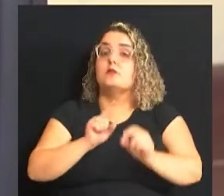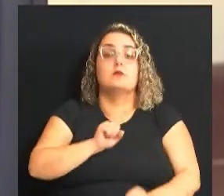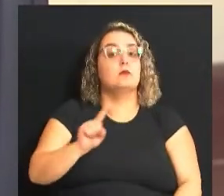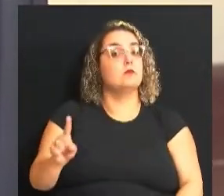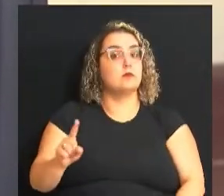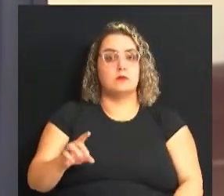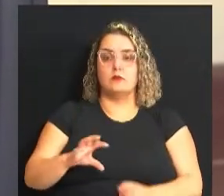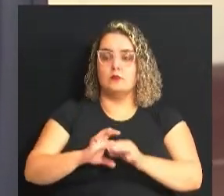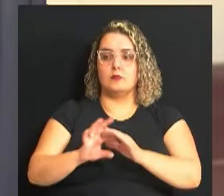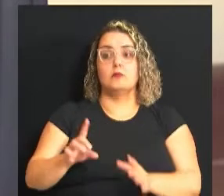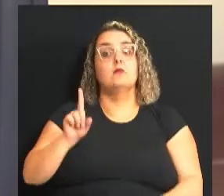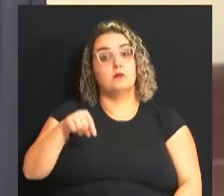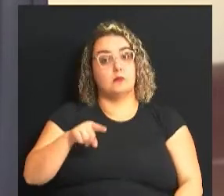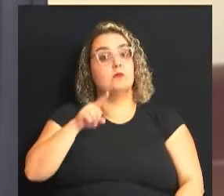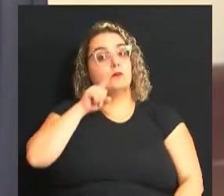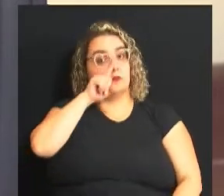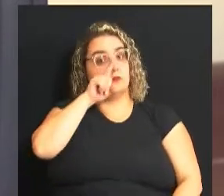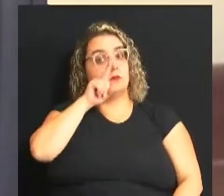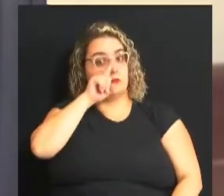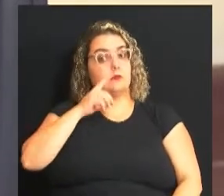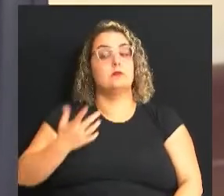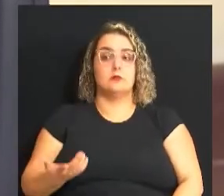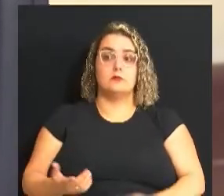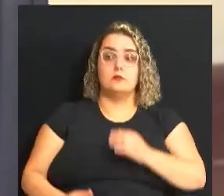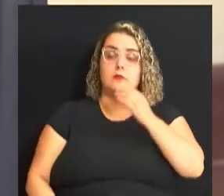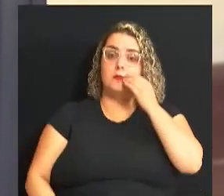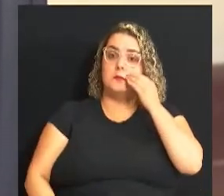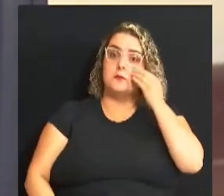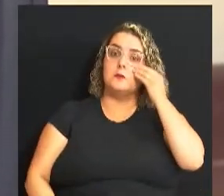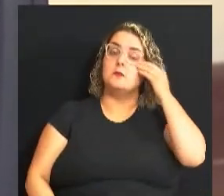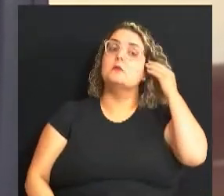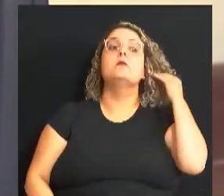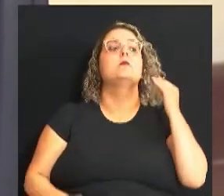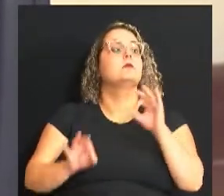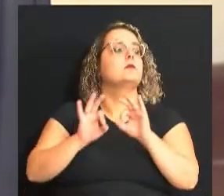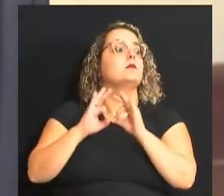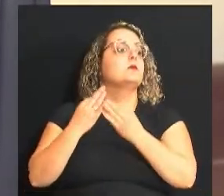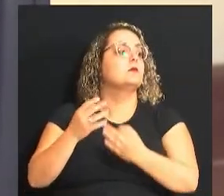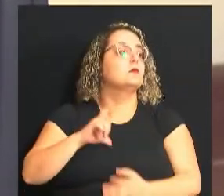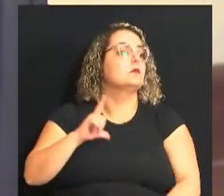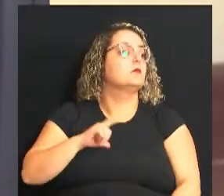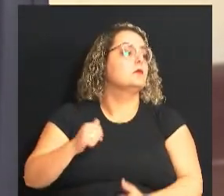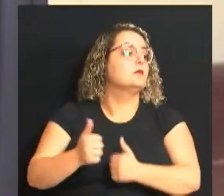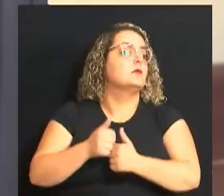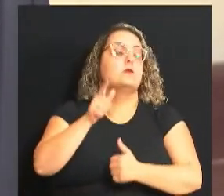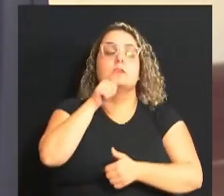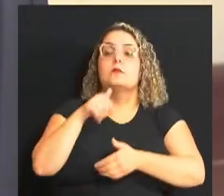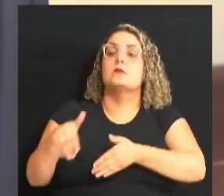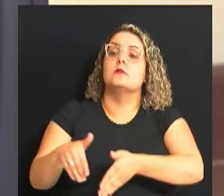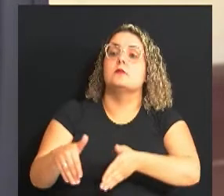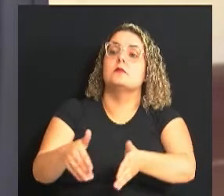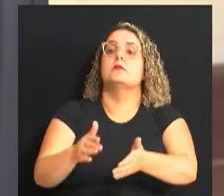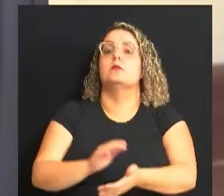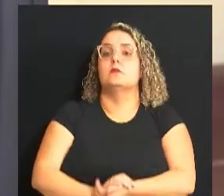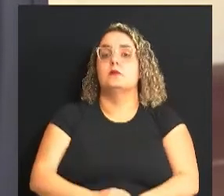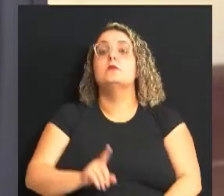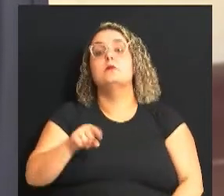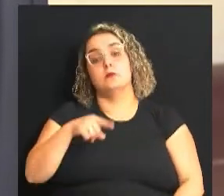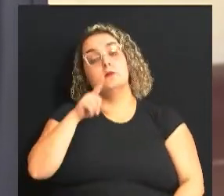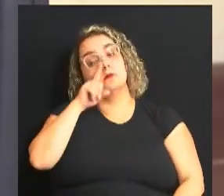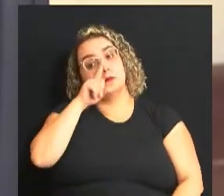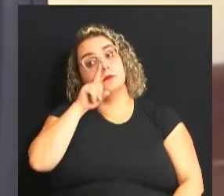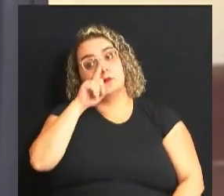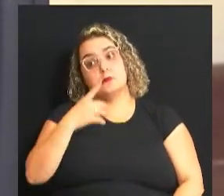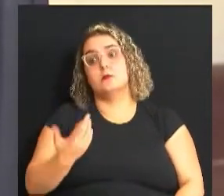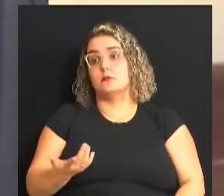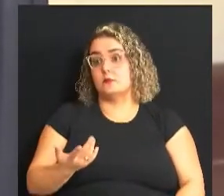risco. Né? Então, família estiver na beirada do rio lá, se for uma área considerada de risco, aí a